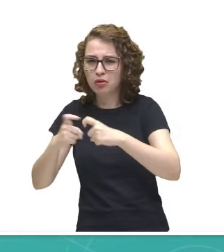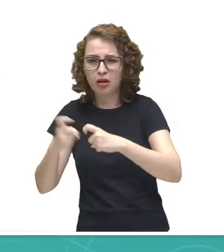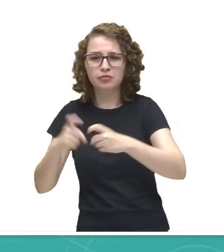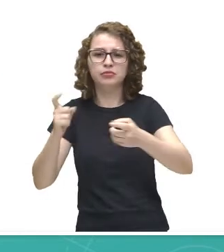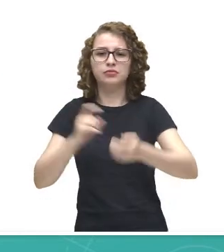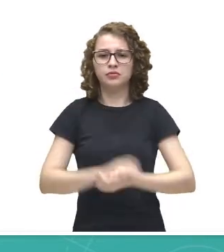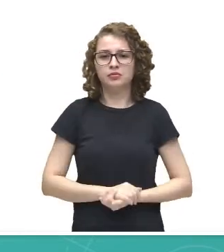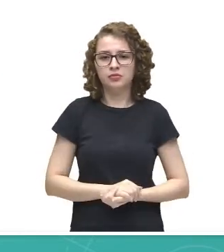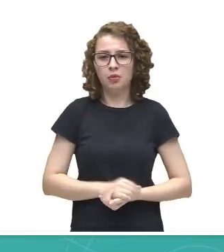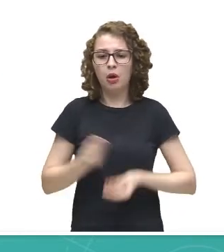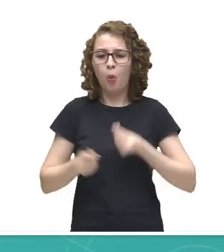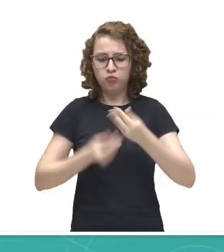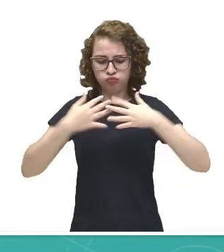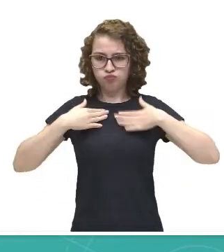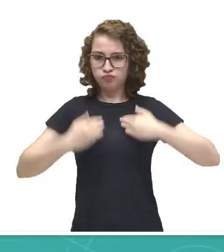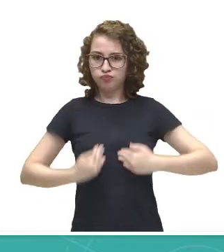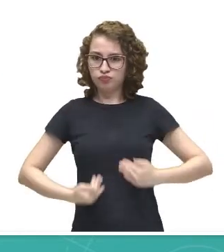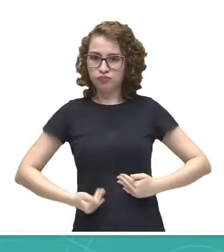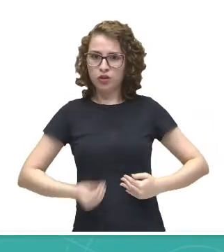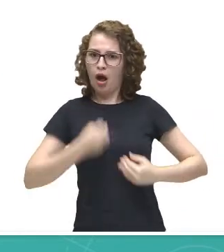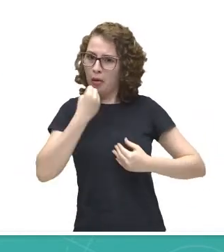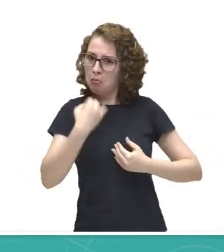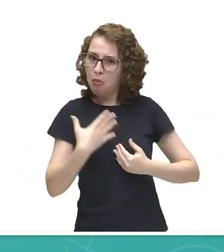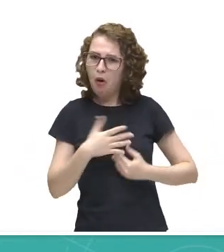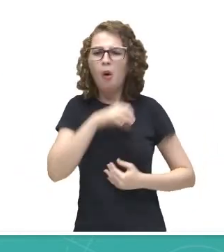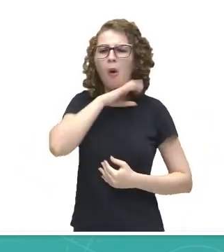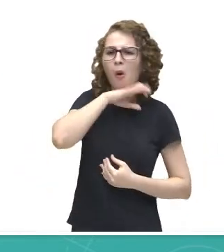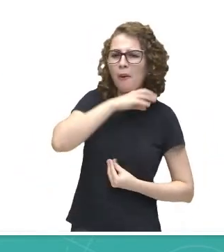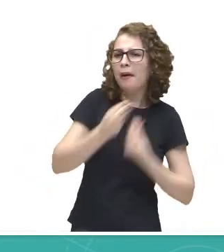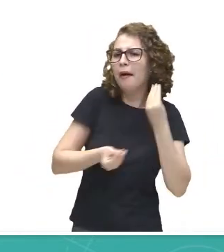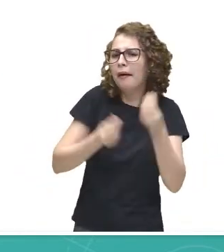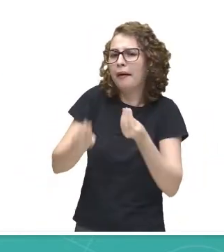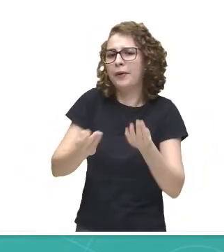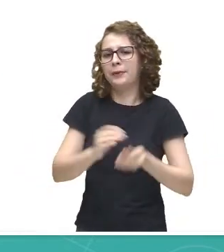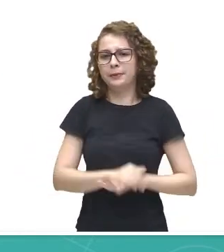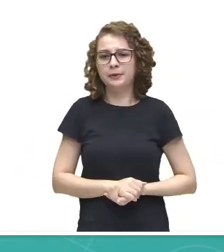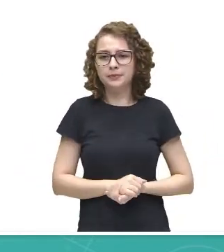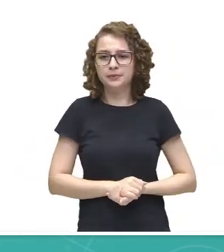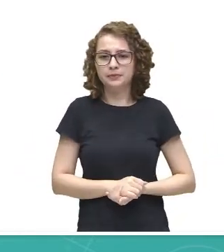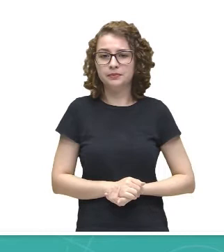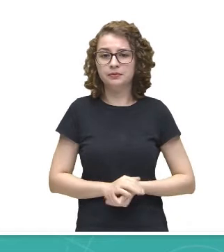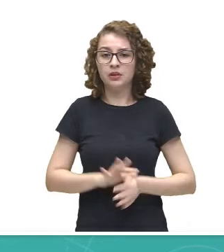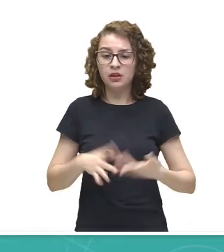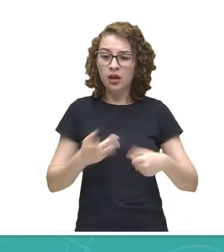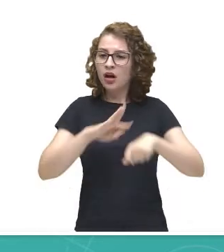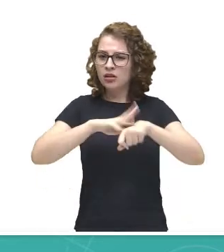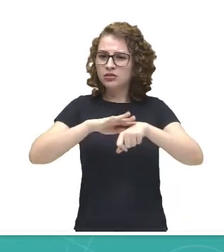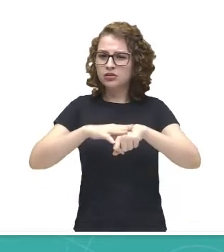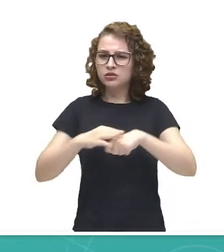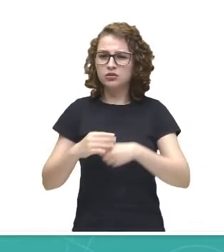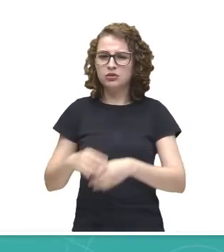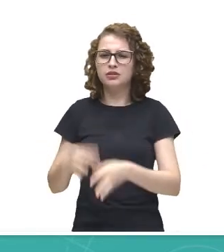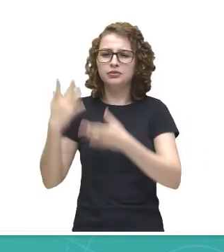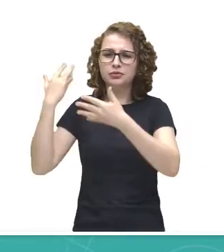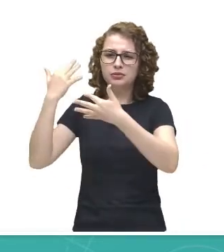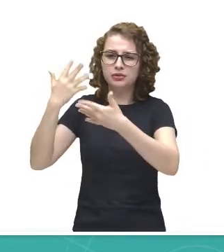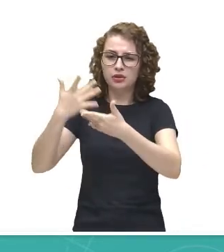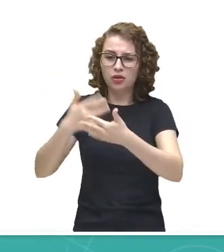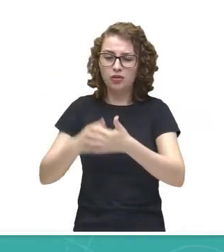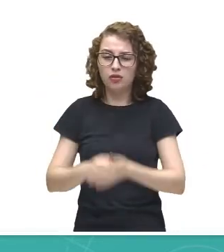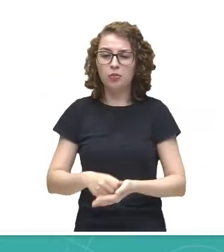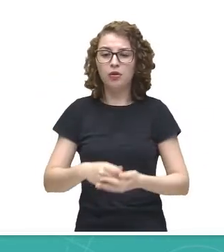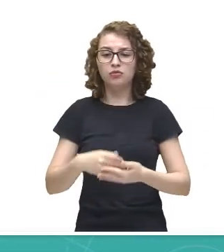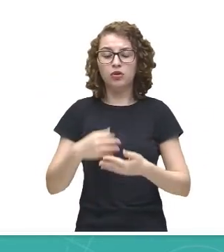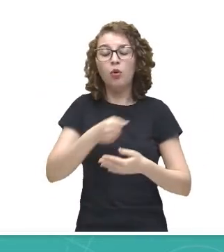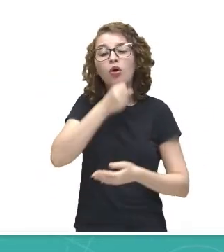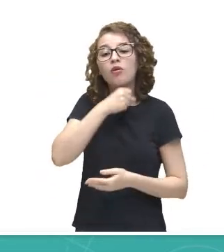bom? Muito bem. Então, isso aqui que eu falei para vocês é quando ocorre o envelhecimento com senilidade, tá?